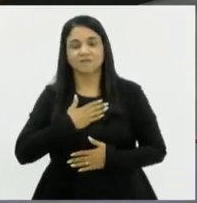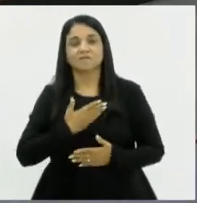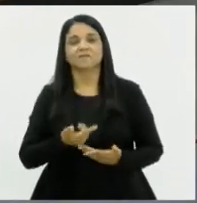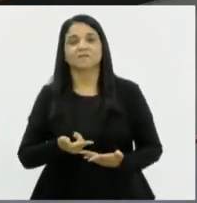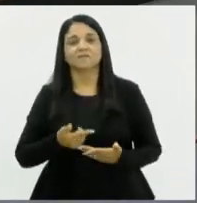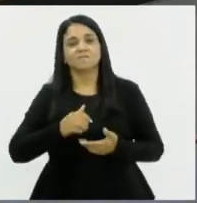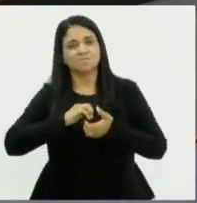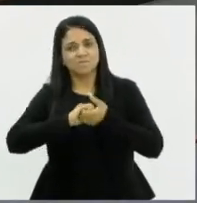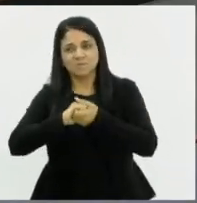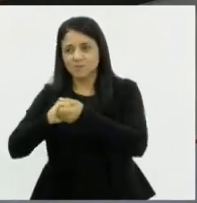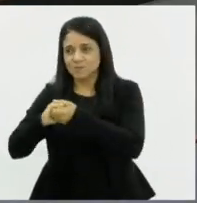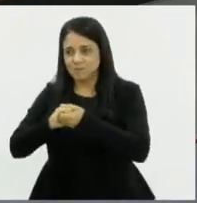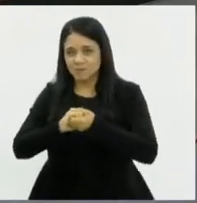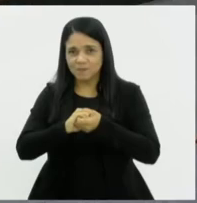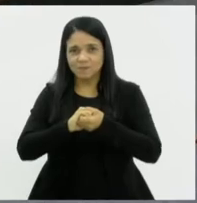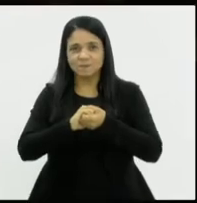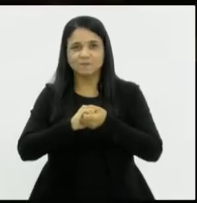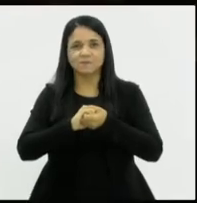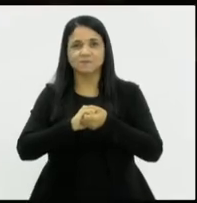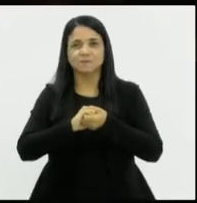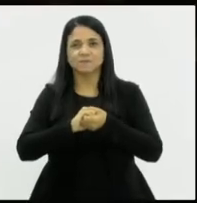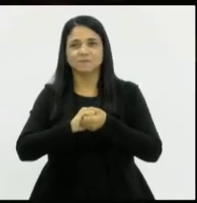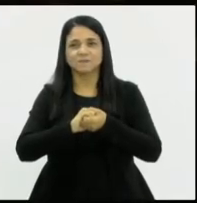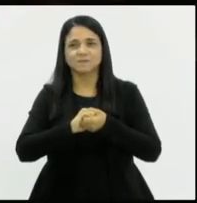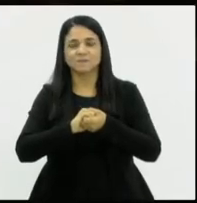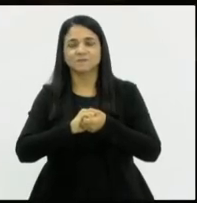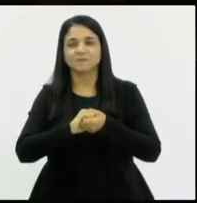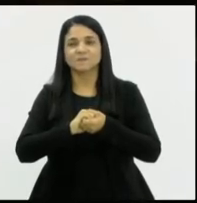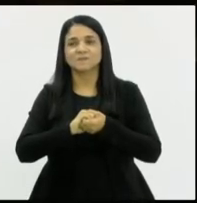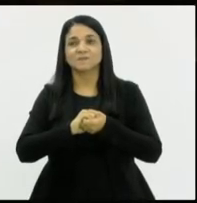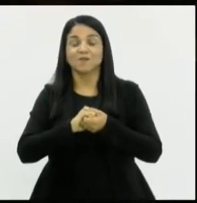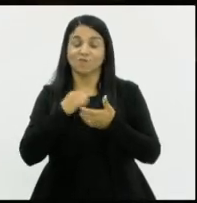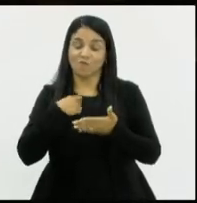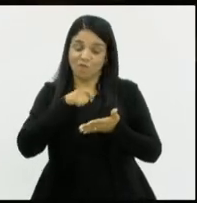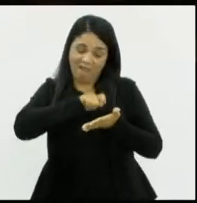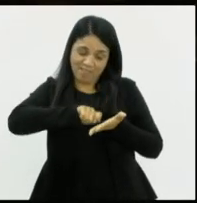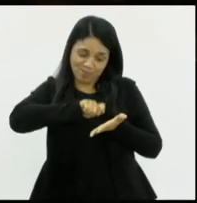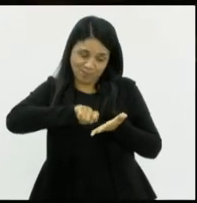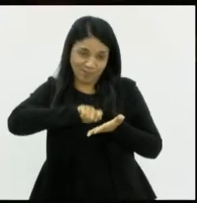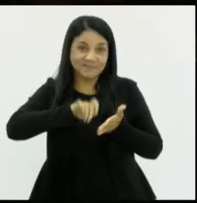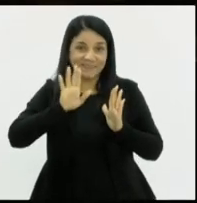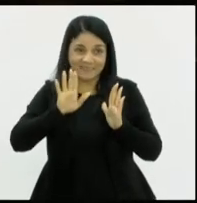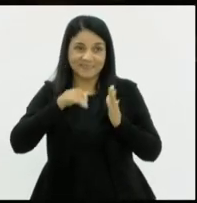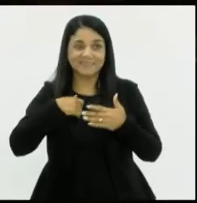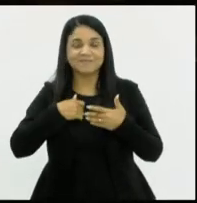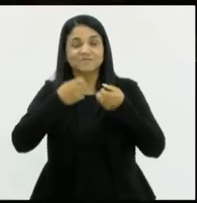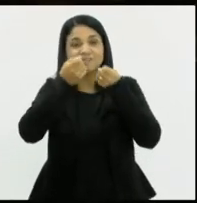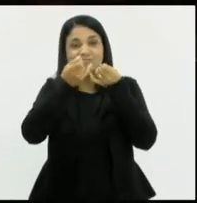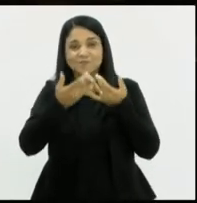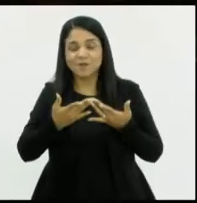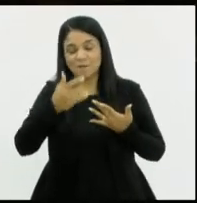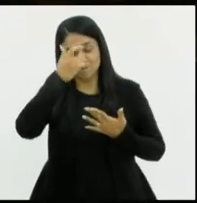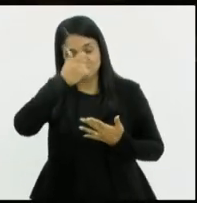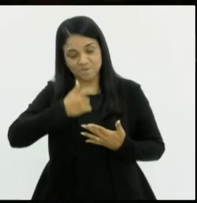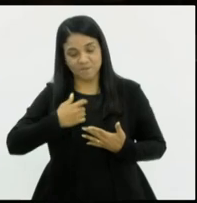cumprimentos, acho que já foram, porque a gente vai fazendo as anotações, né? Bom, falar um pouquinho de mim.